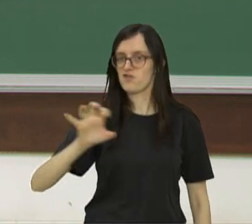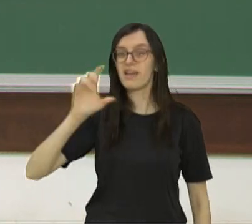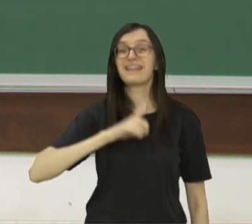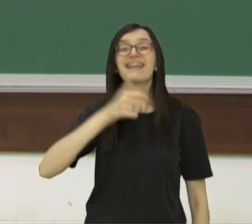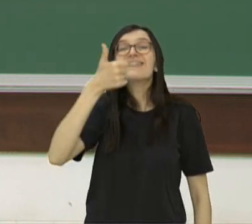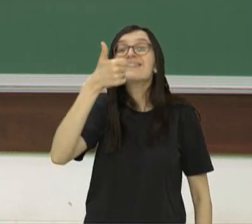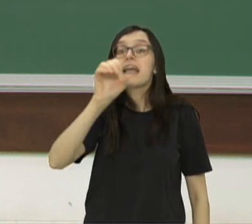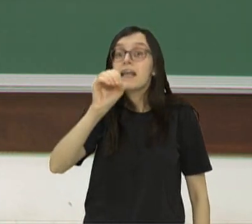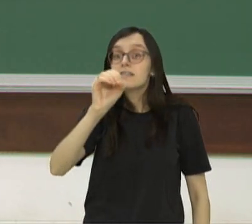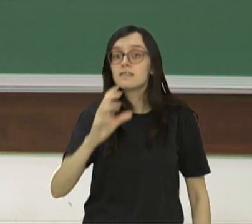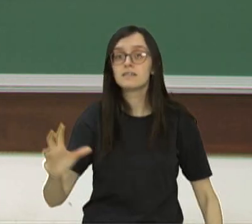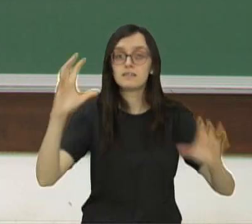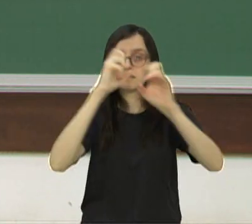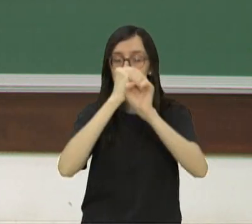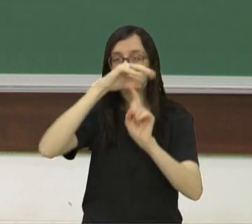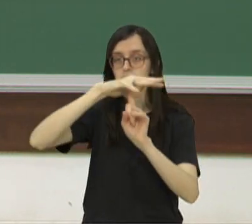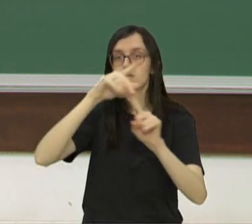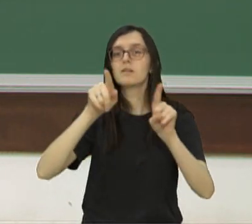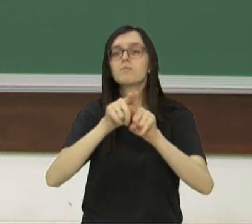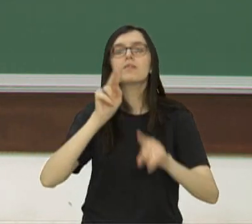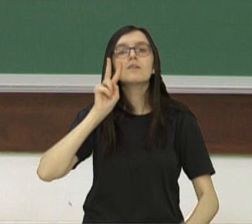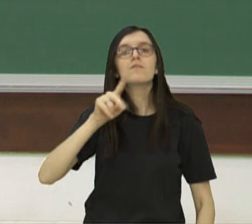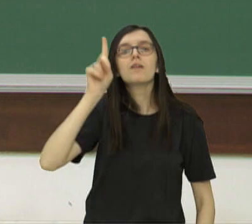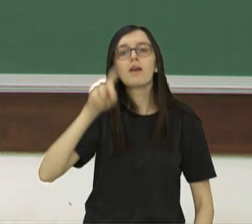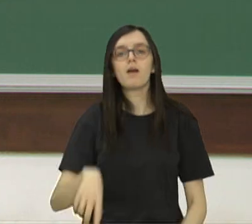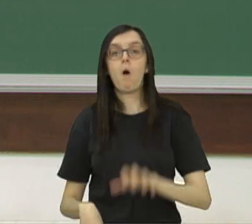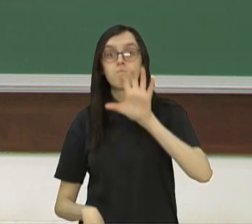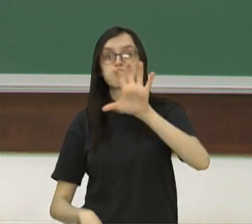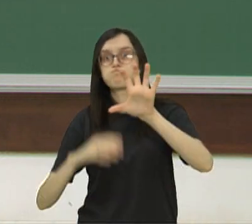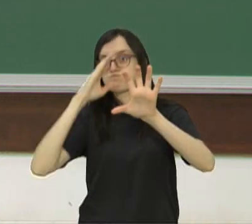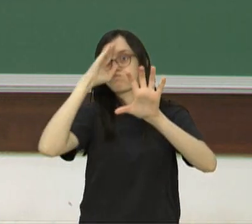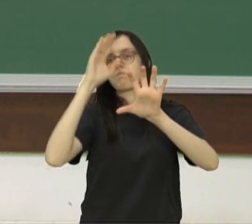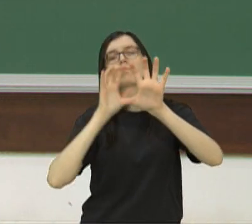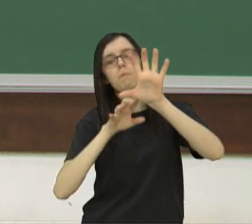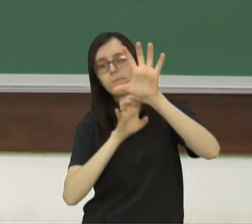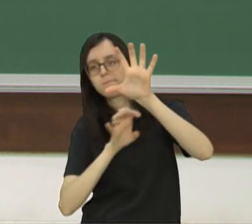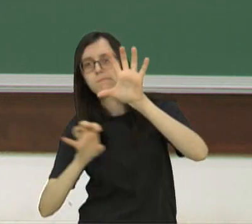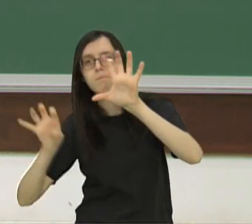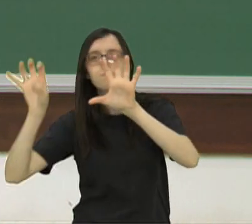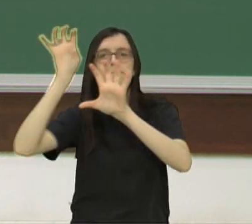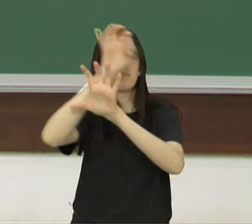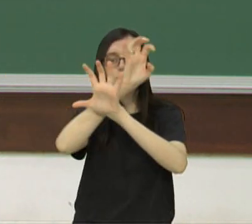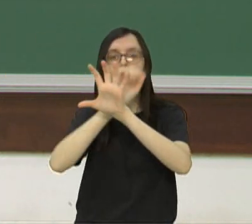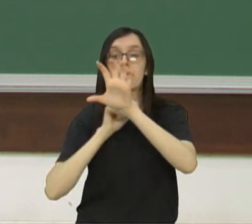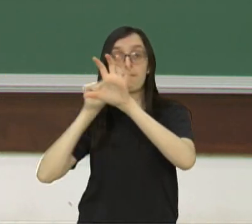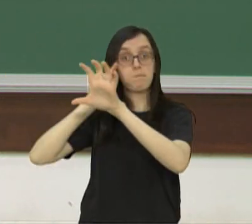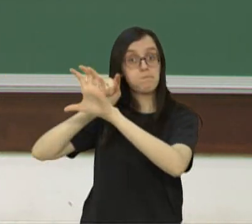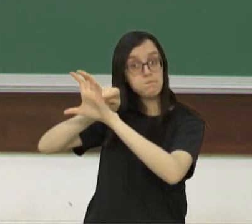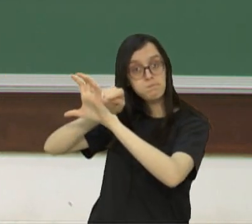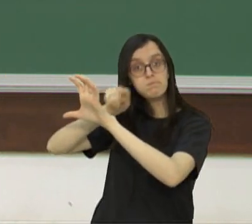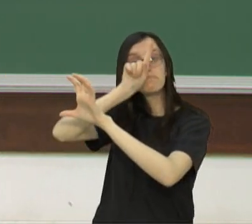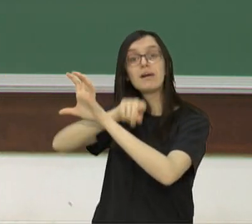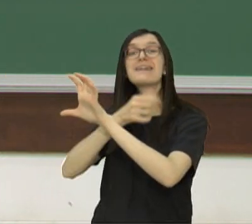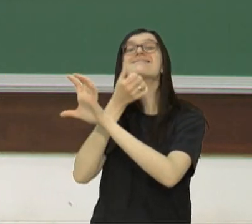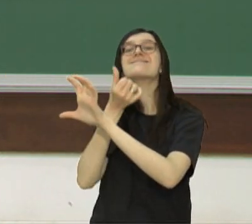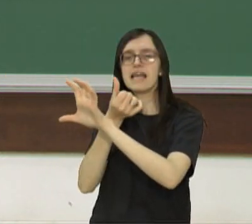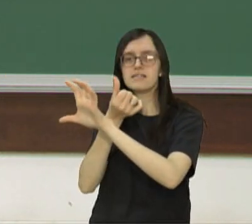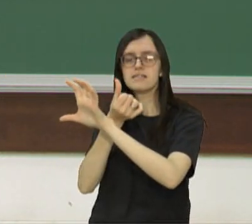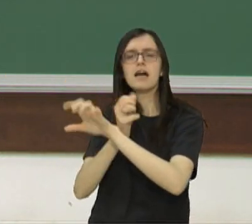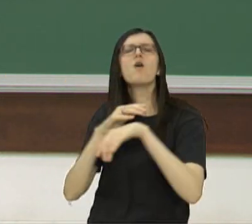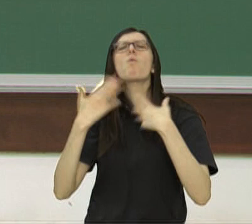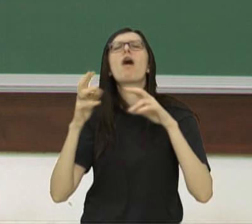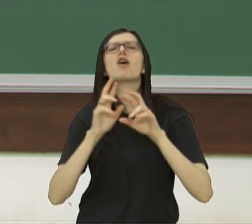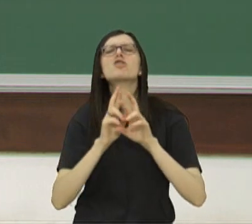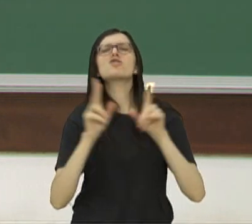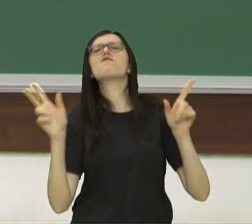no Paraná, e nós vimos as regiões intermediárias e imediatas, que são 6, certo? Qual que é a